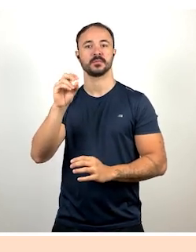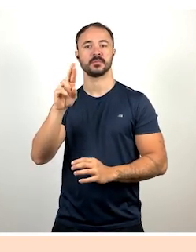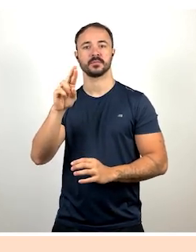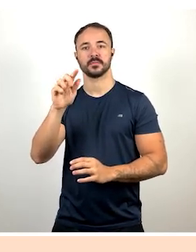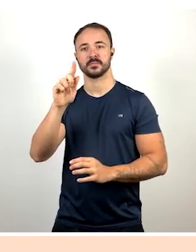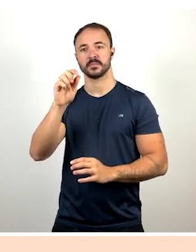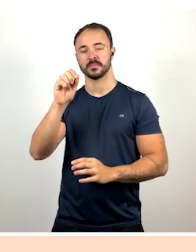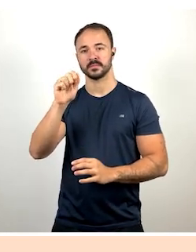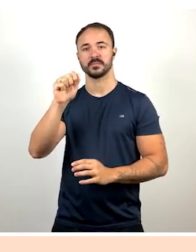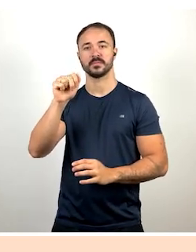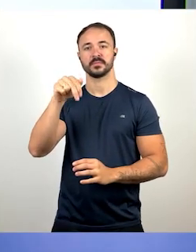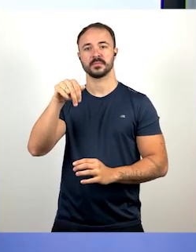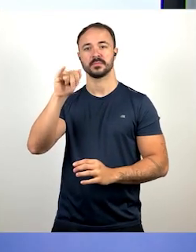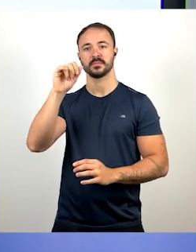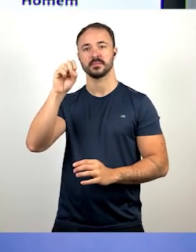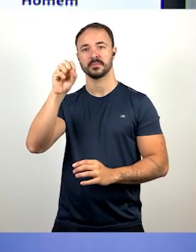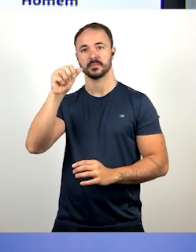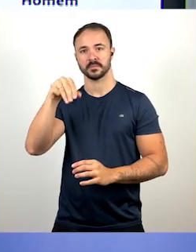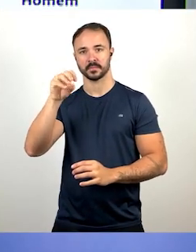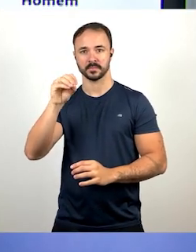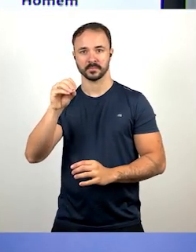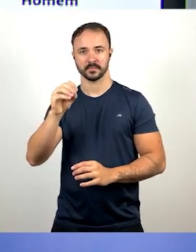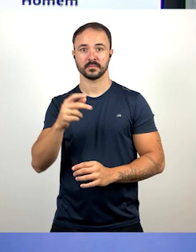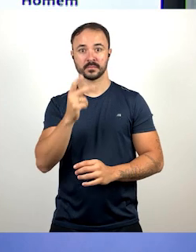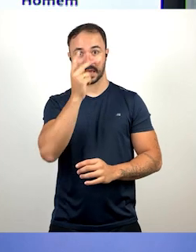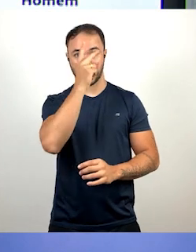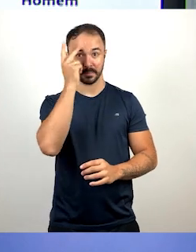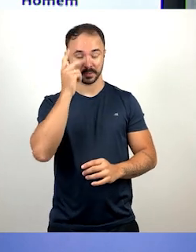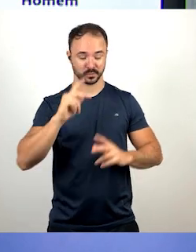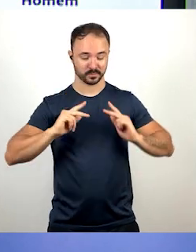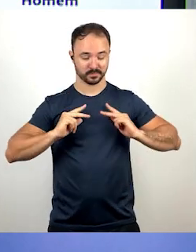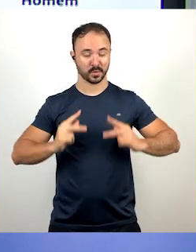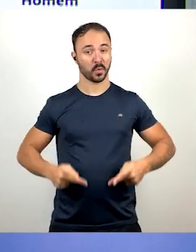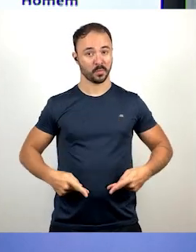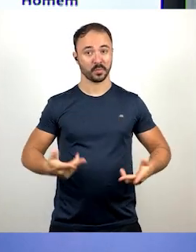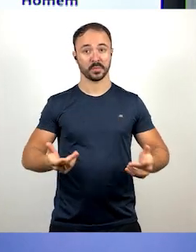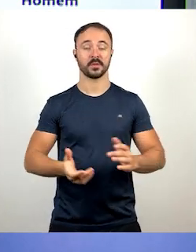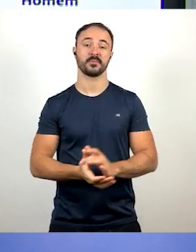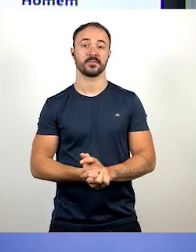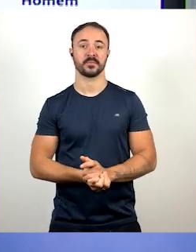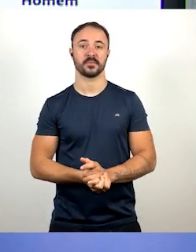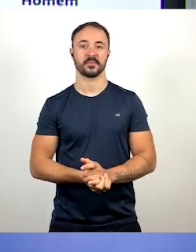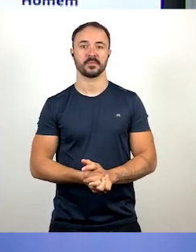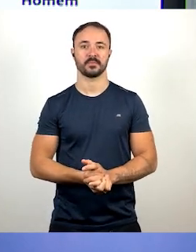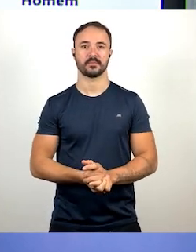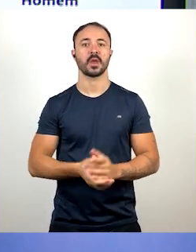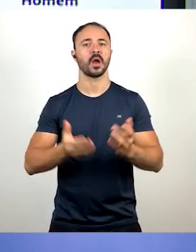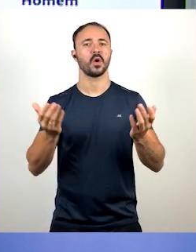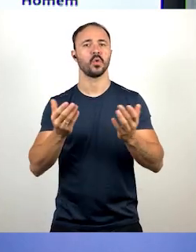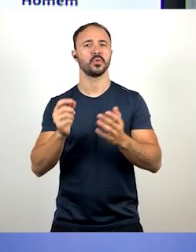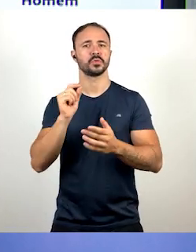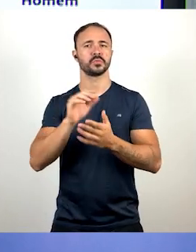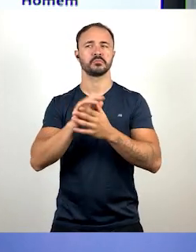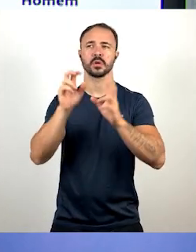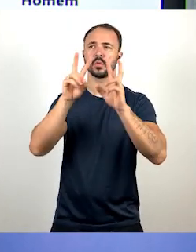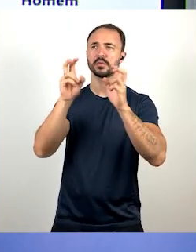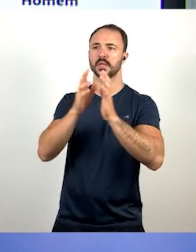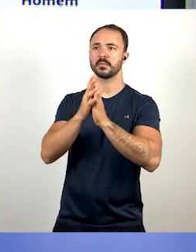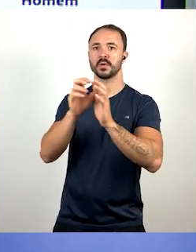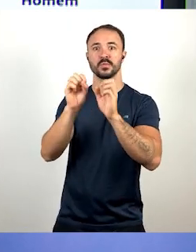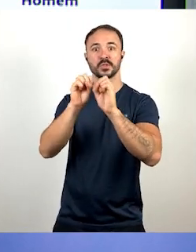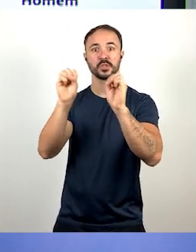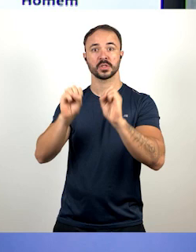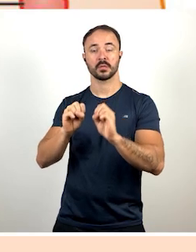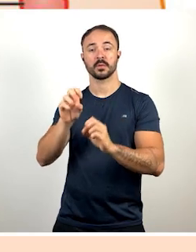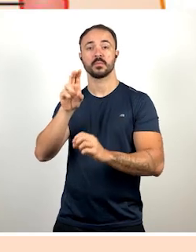o organismo, o ser vivo. Hoje falaremos, então, do sistema urinário,